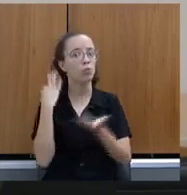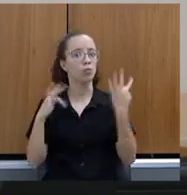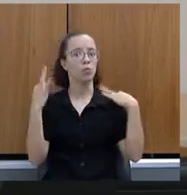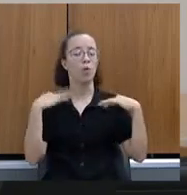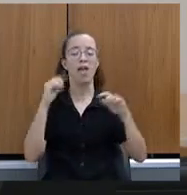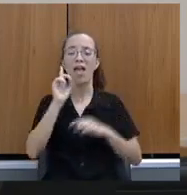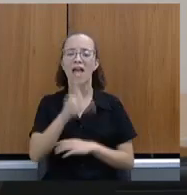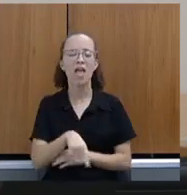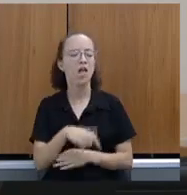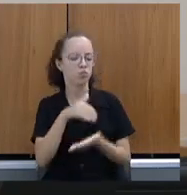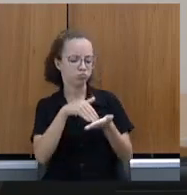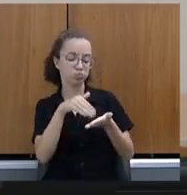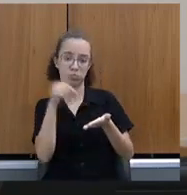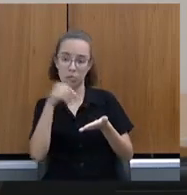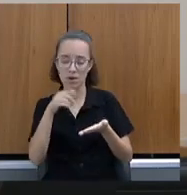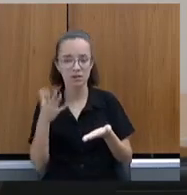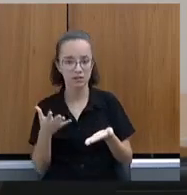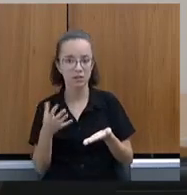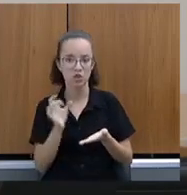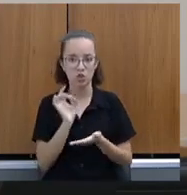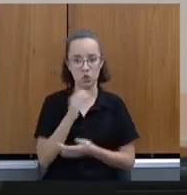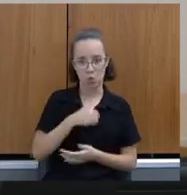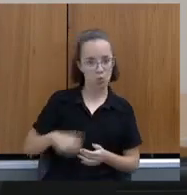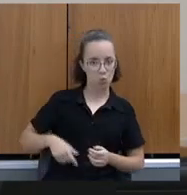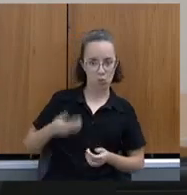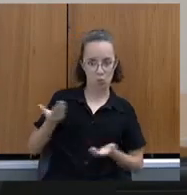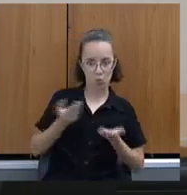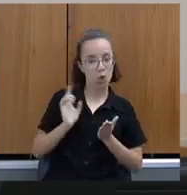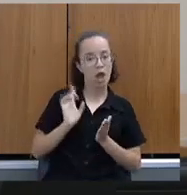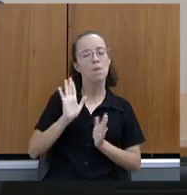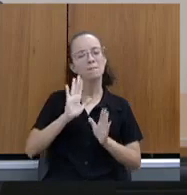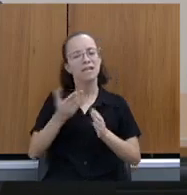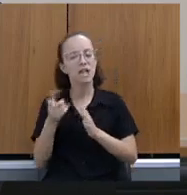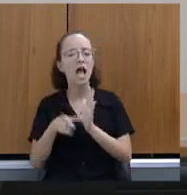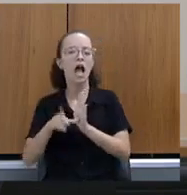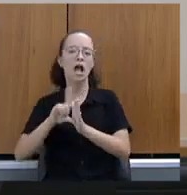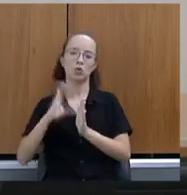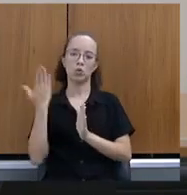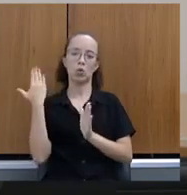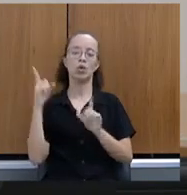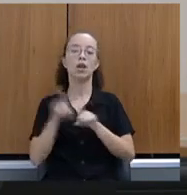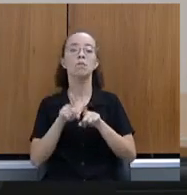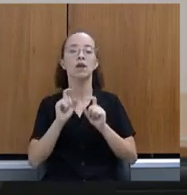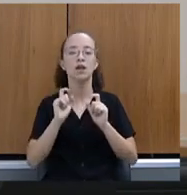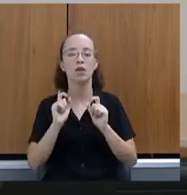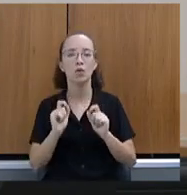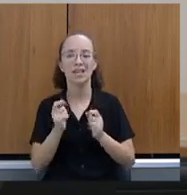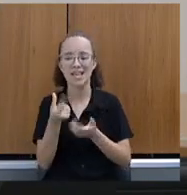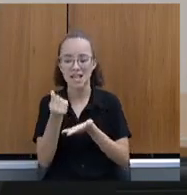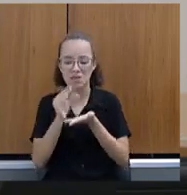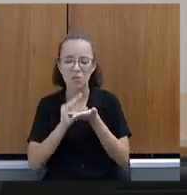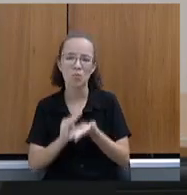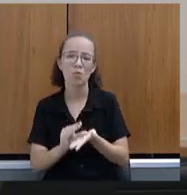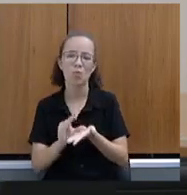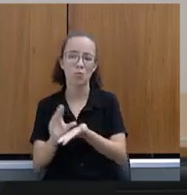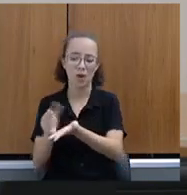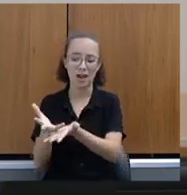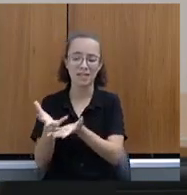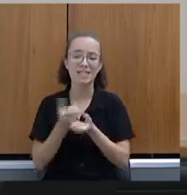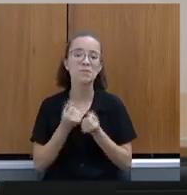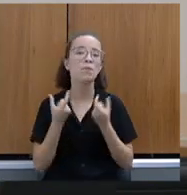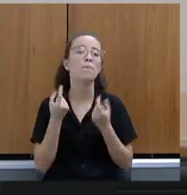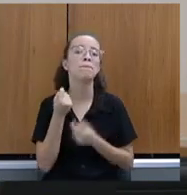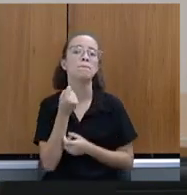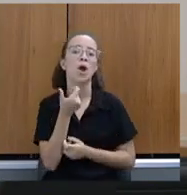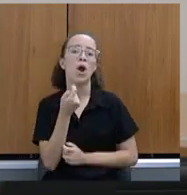é uma das secretaria não só neste governo atual como os governos anteriores que menos recebe indicações de parlamentares